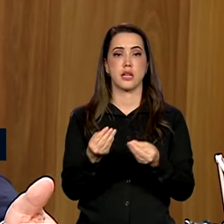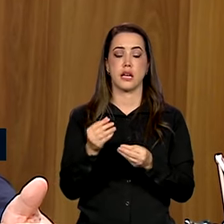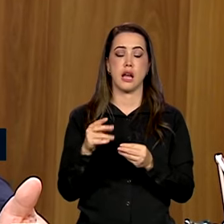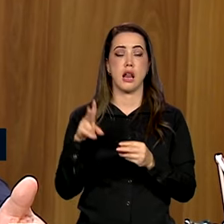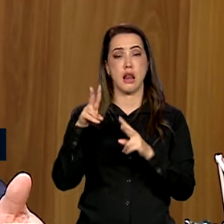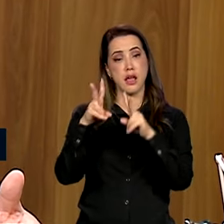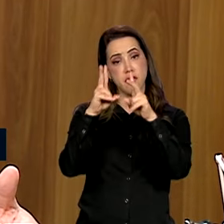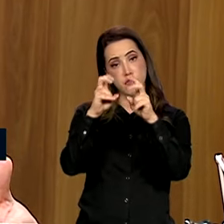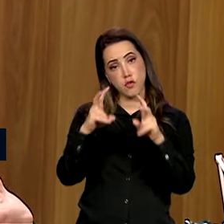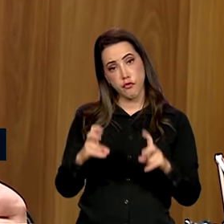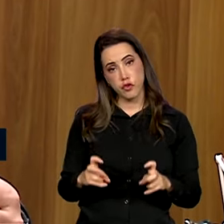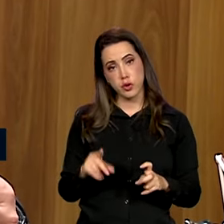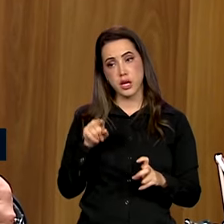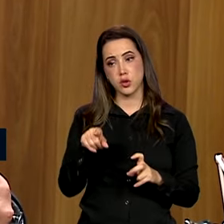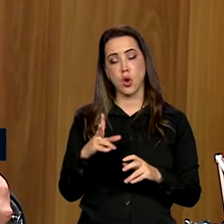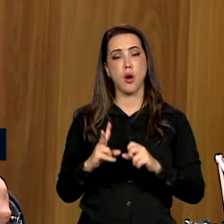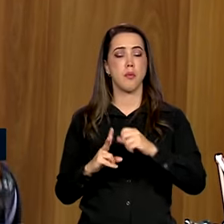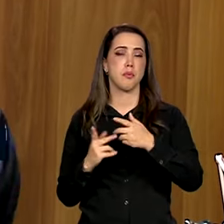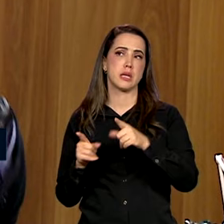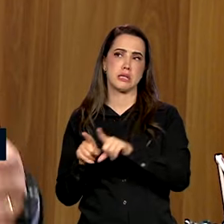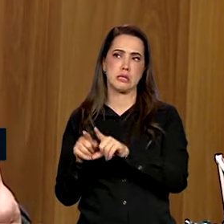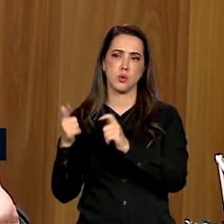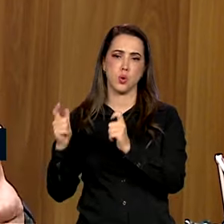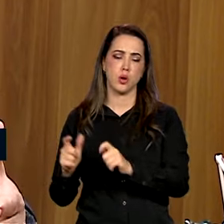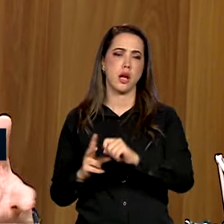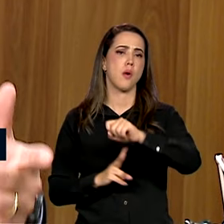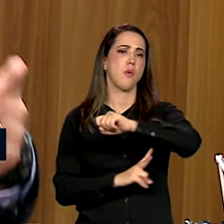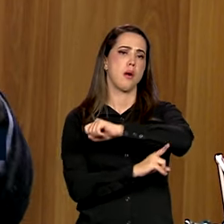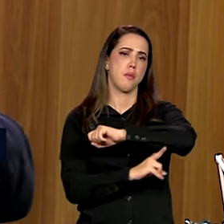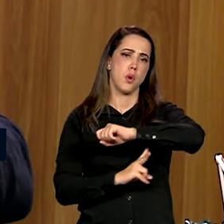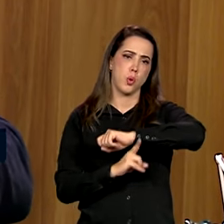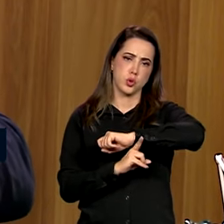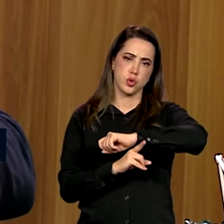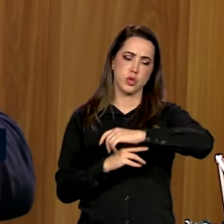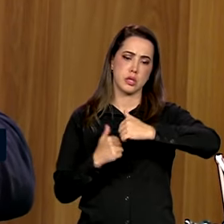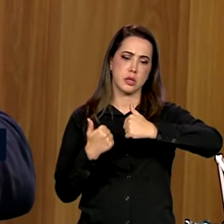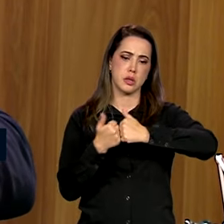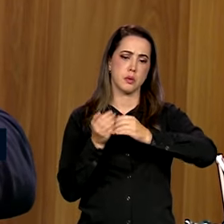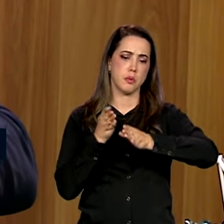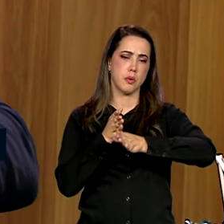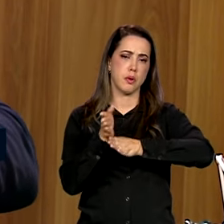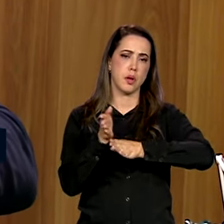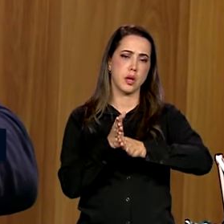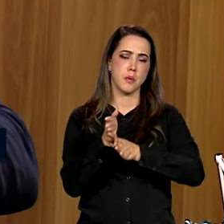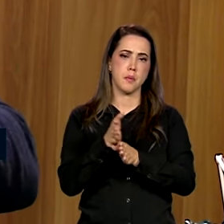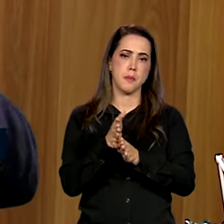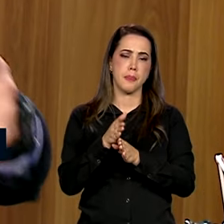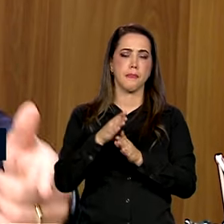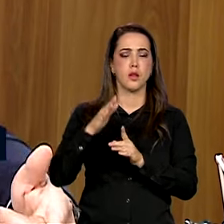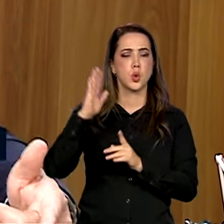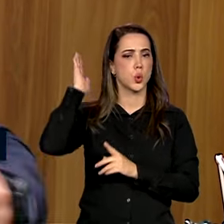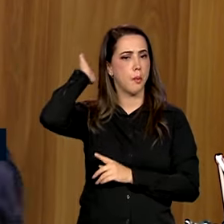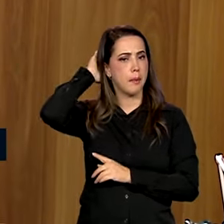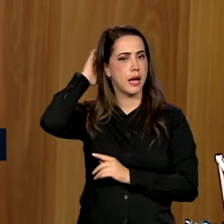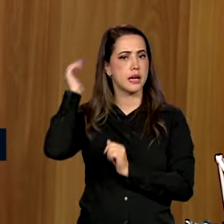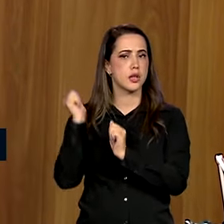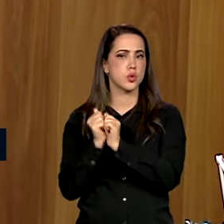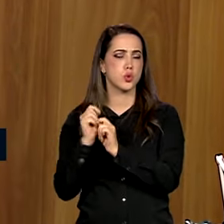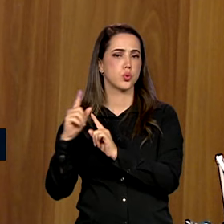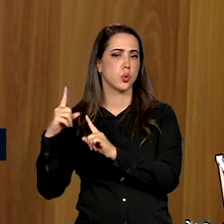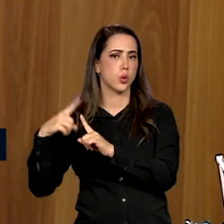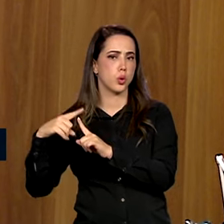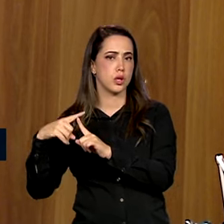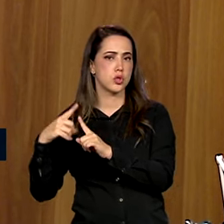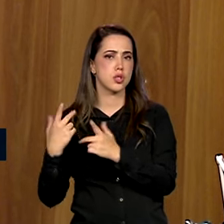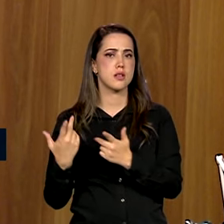Florianópolis a ponte de Xambioá que é na divisa é do Pará com o Tocantins